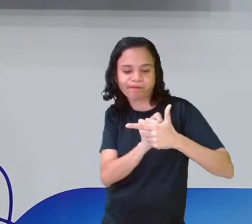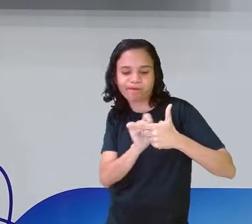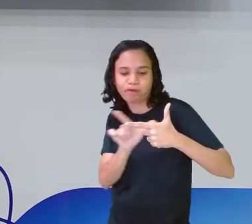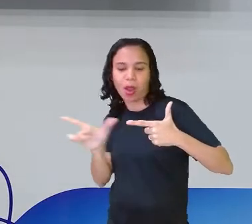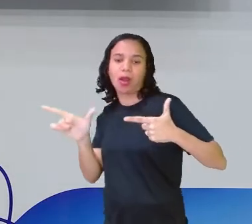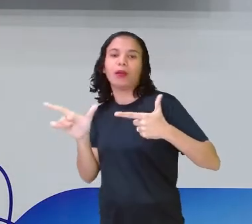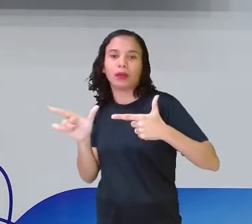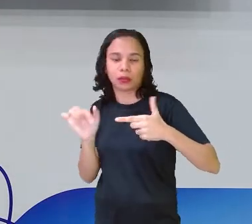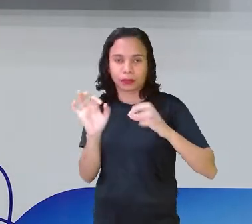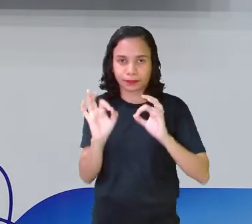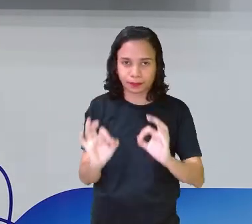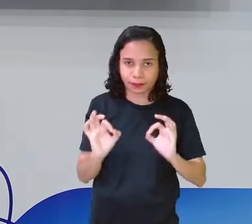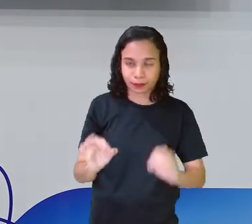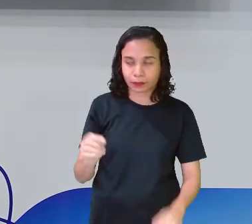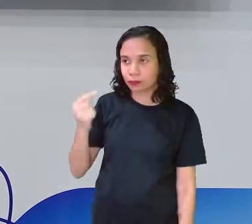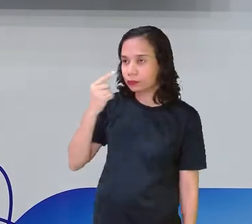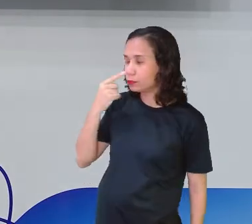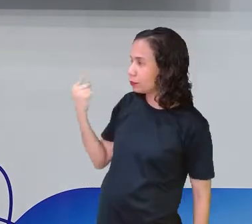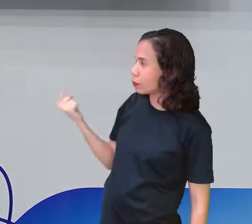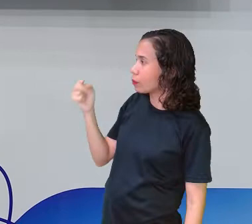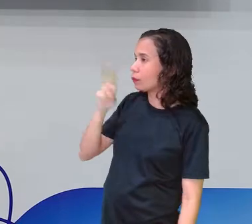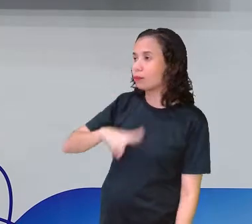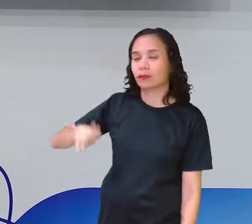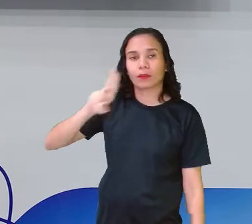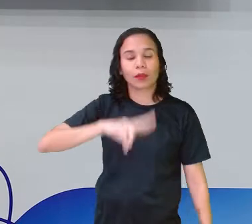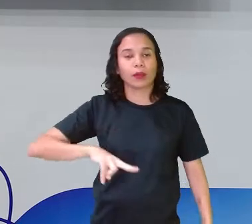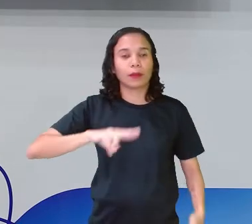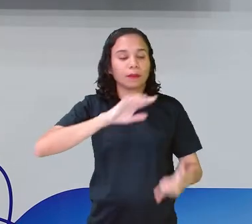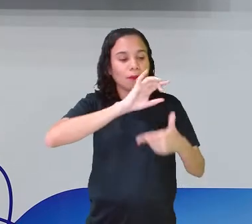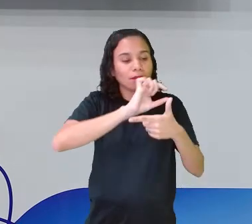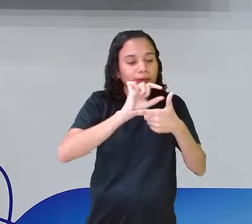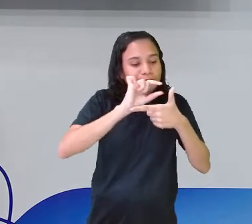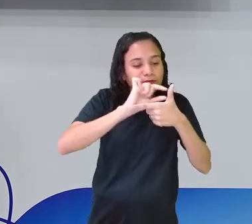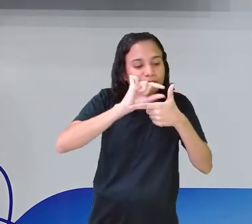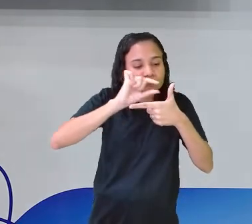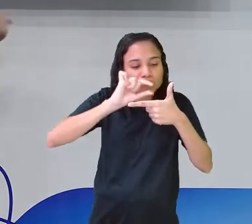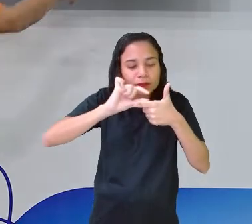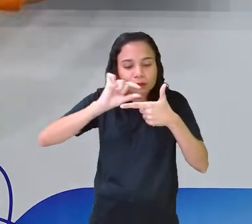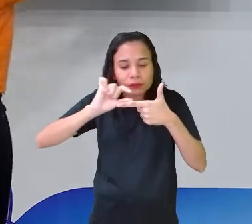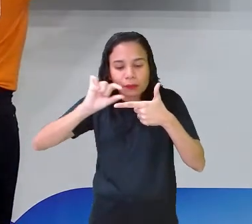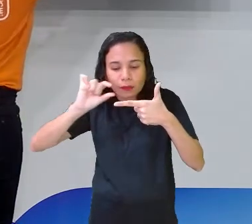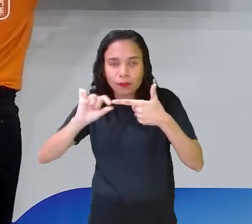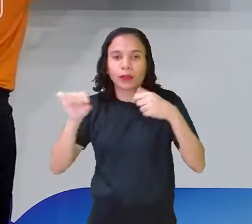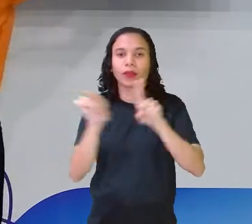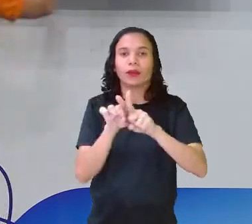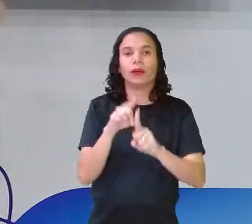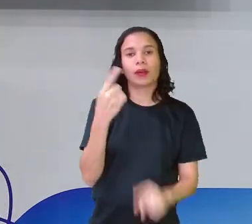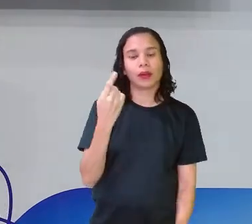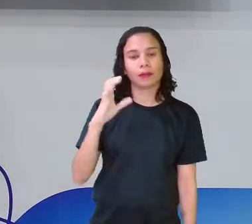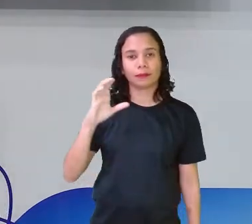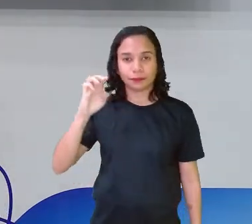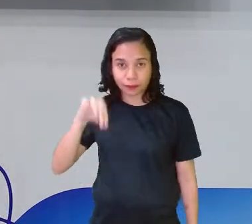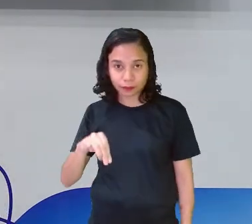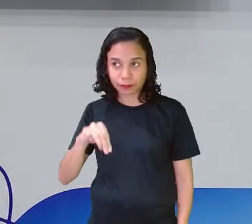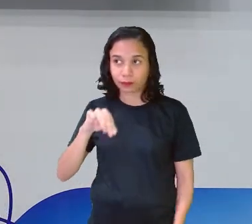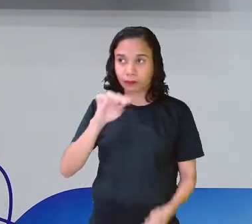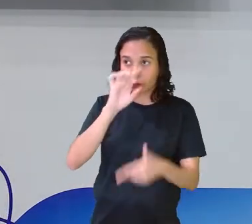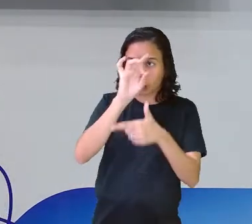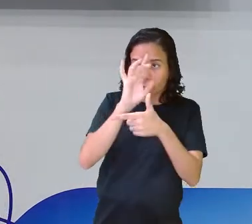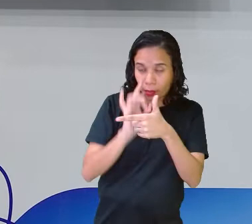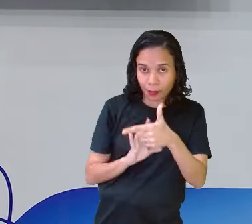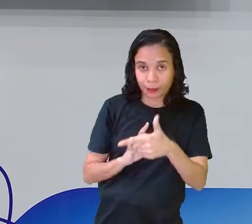Beleza? Nesse caso aqui, cada quadradinho mede 1 centímetro. Cada lado dele,